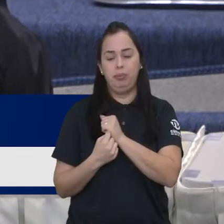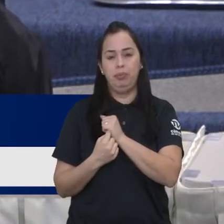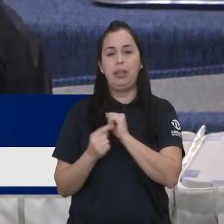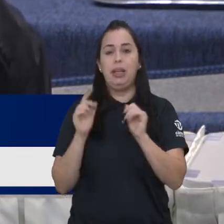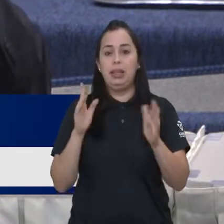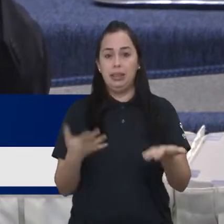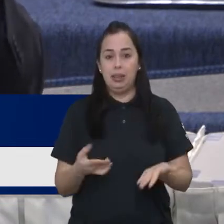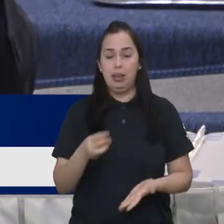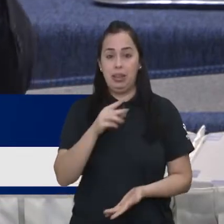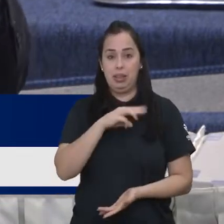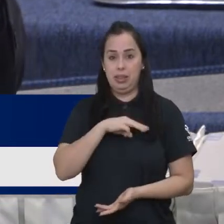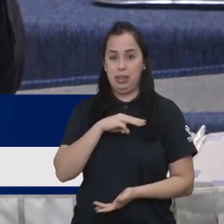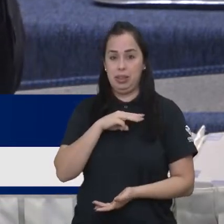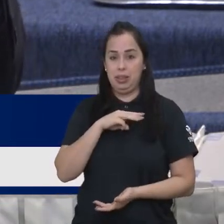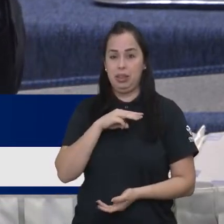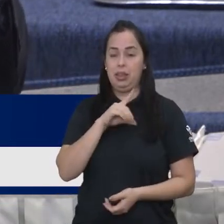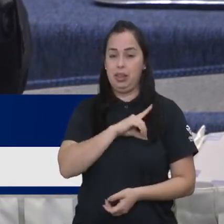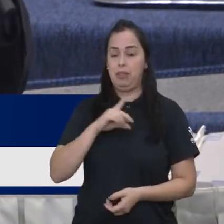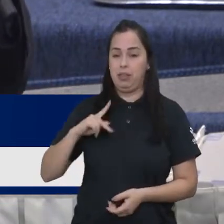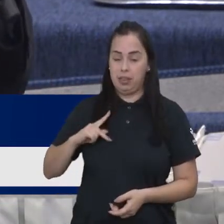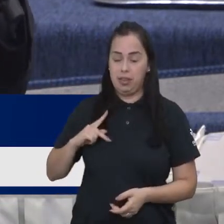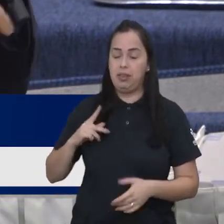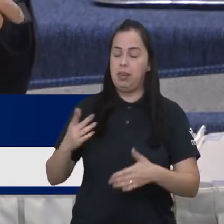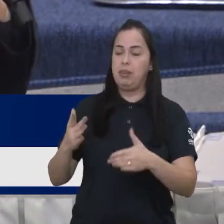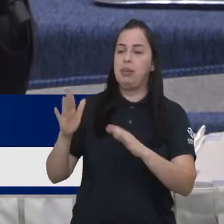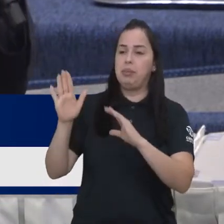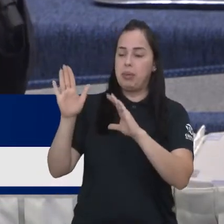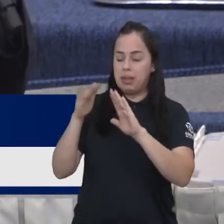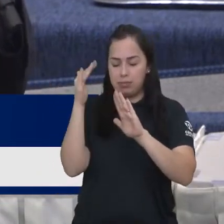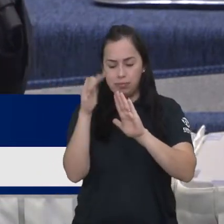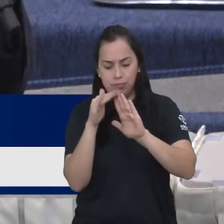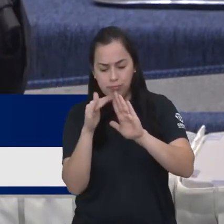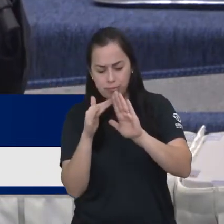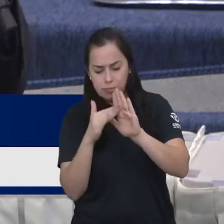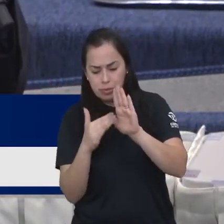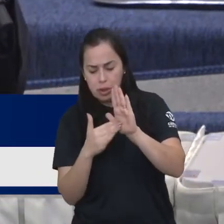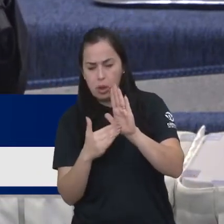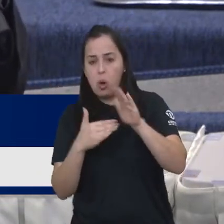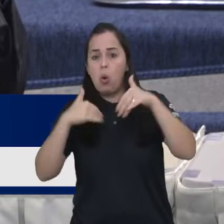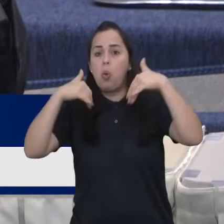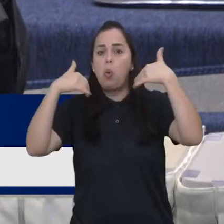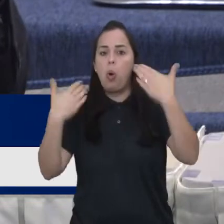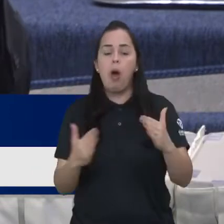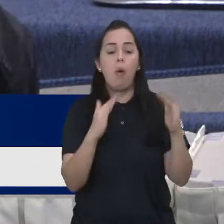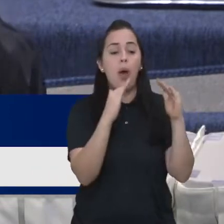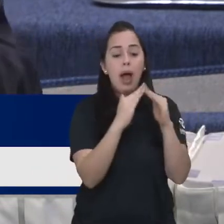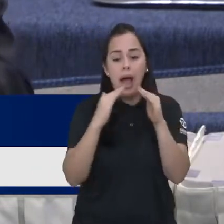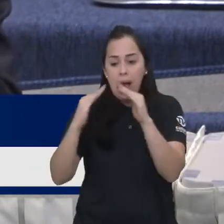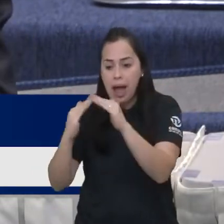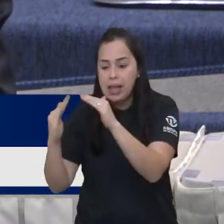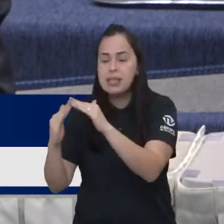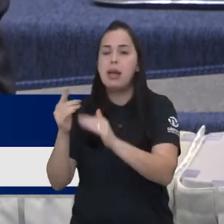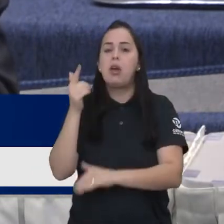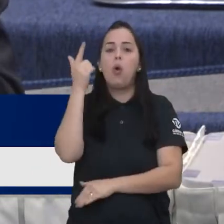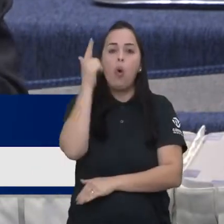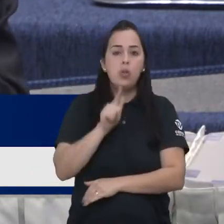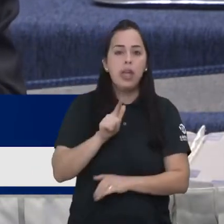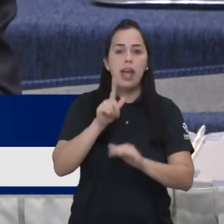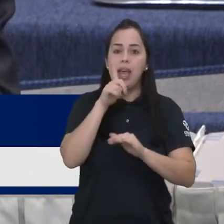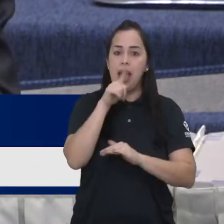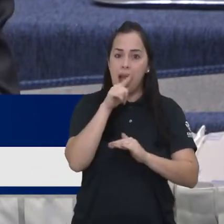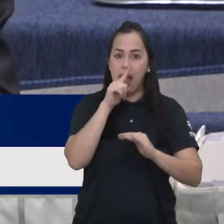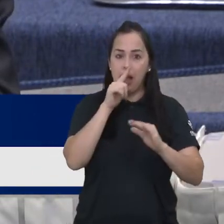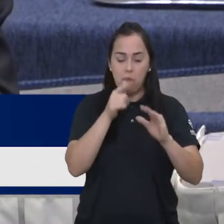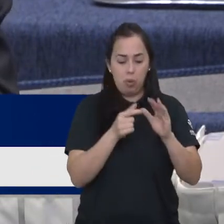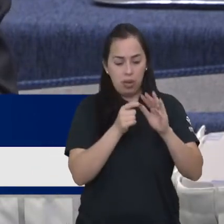vão mandar, a Defensoria vai mandar no processo quais são as casas que vão fazer a ligação, a Sabesp vai analisar e vai fazer a